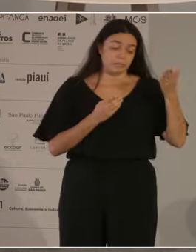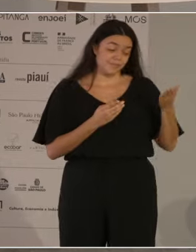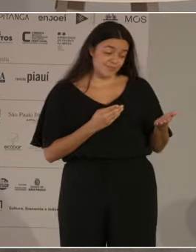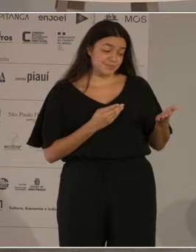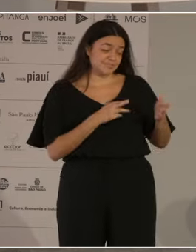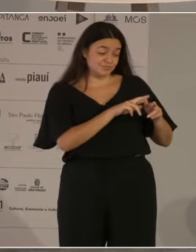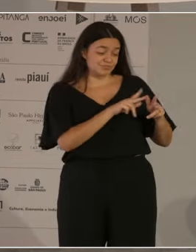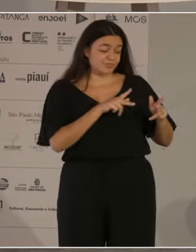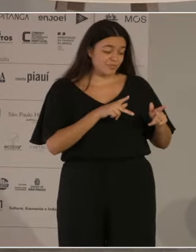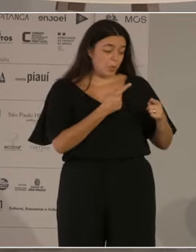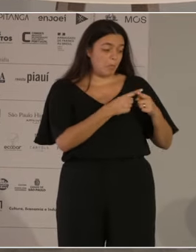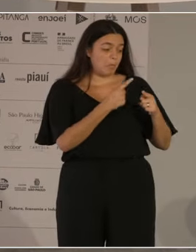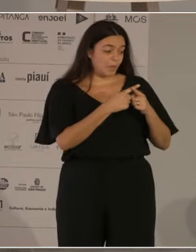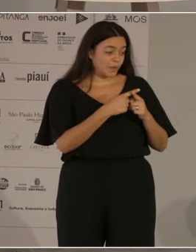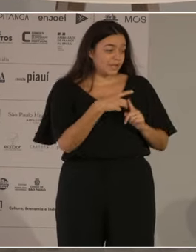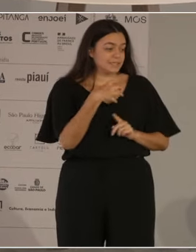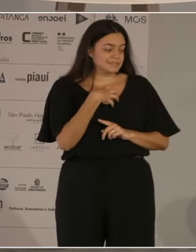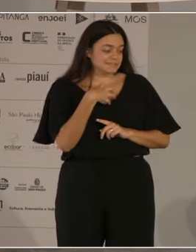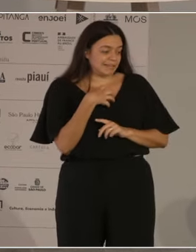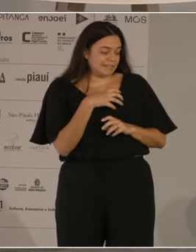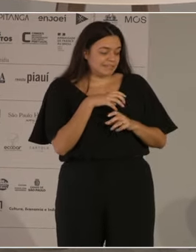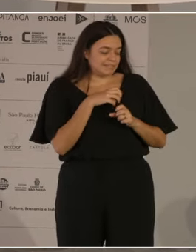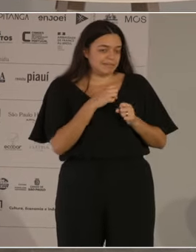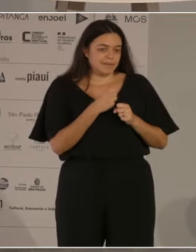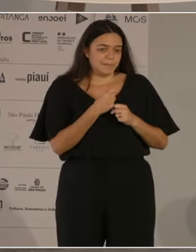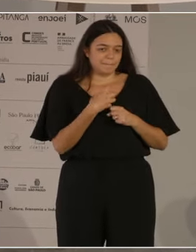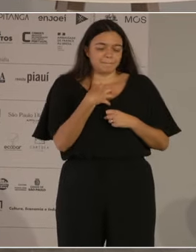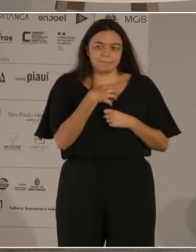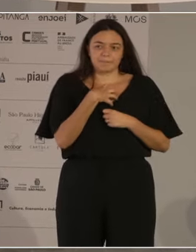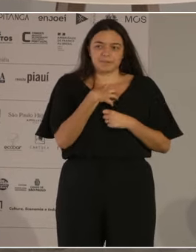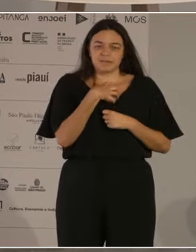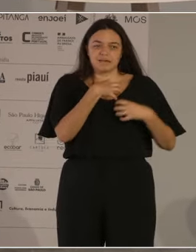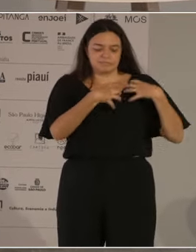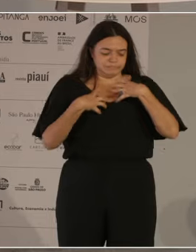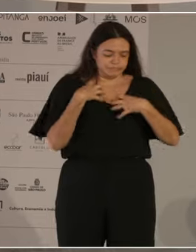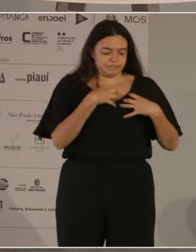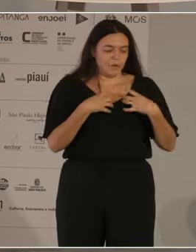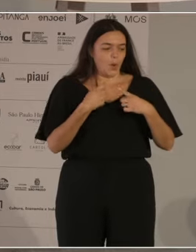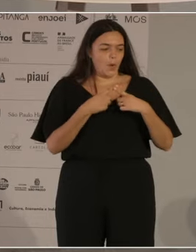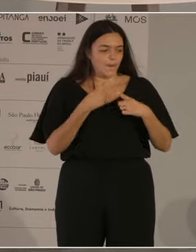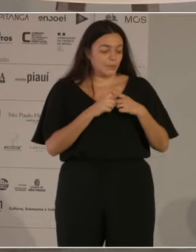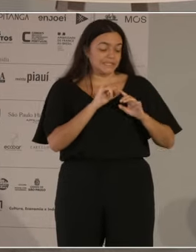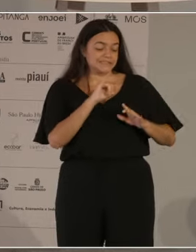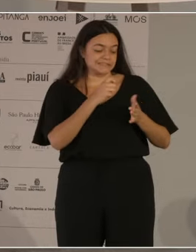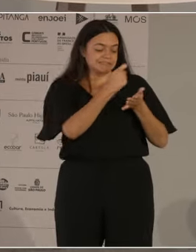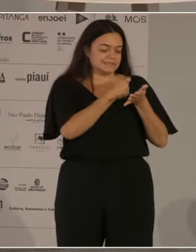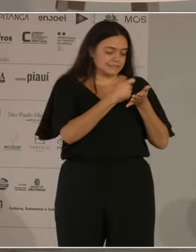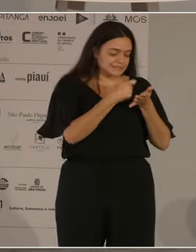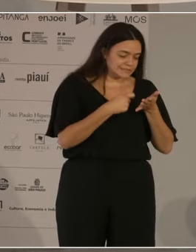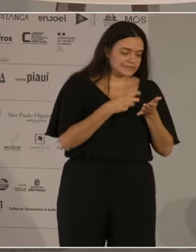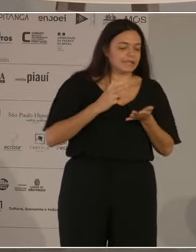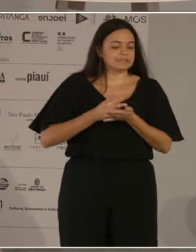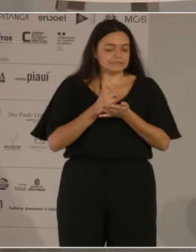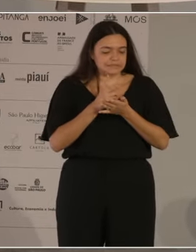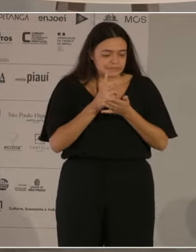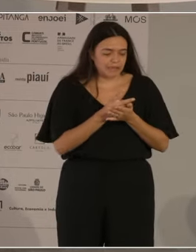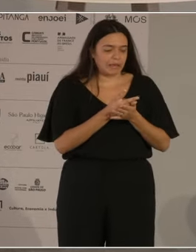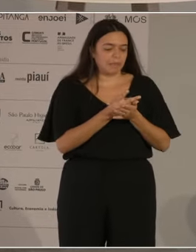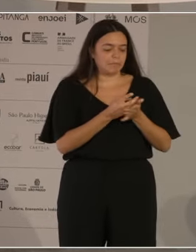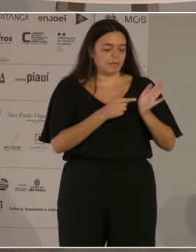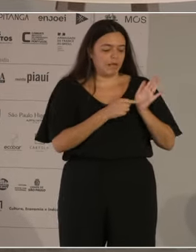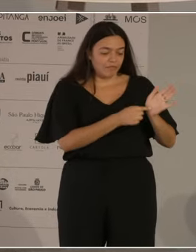estão cheios de amarras, né? Assim, vocês estão, enfim, se você escrever alguma coisa, você vai continuar encontrando as pessoas nos congressos várias